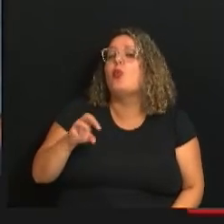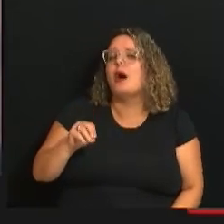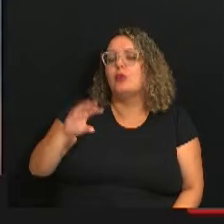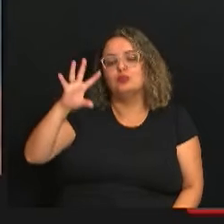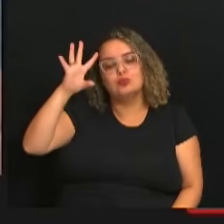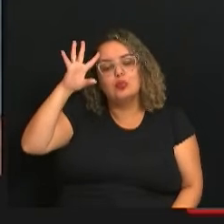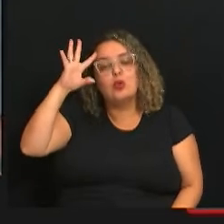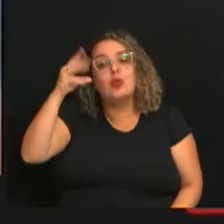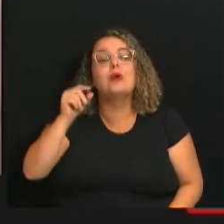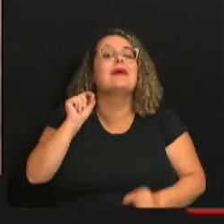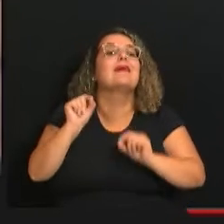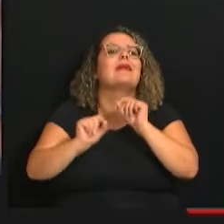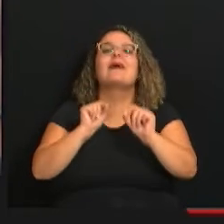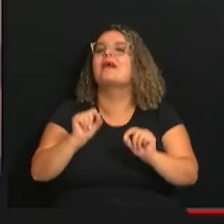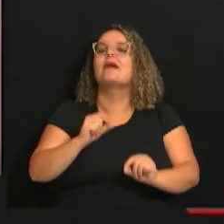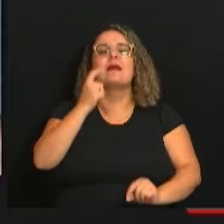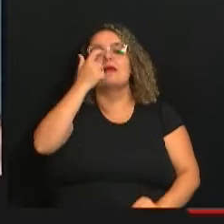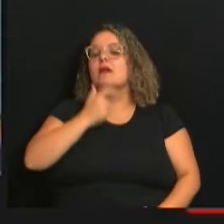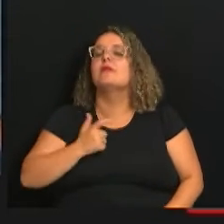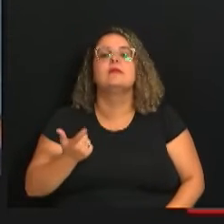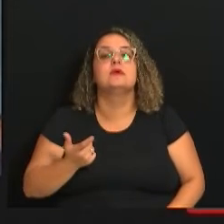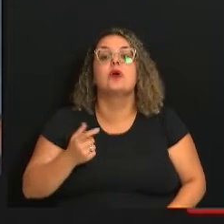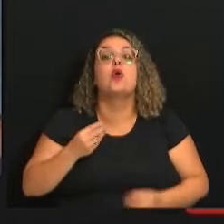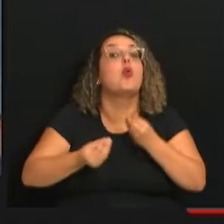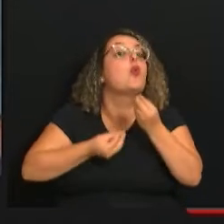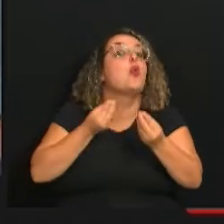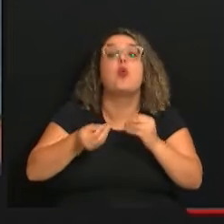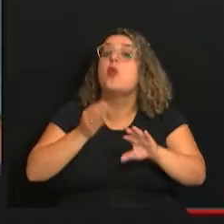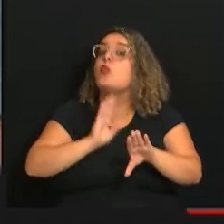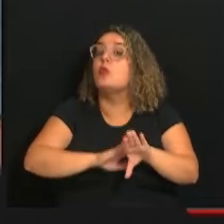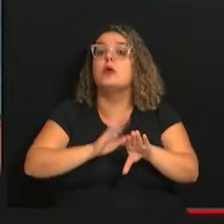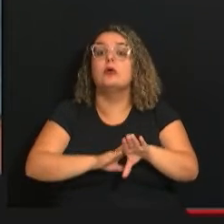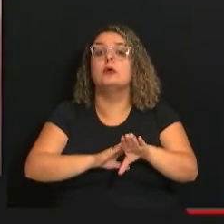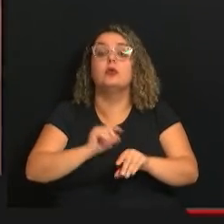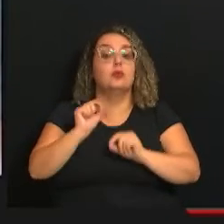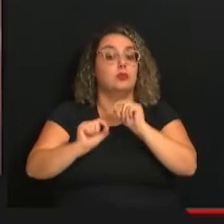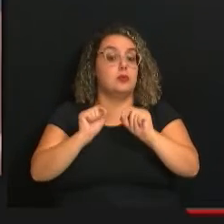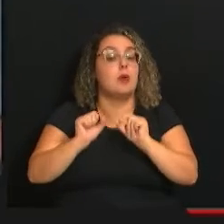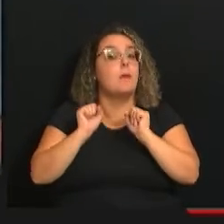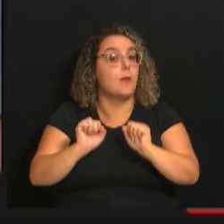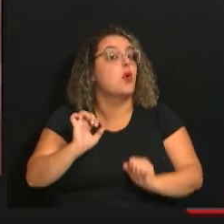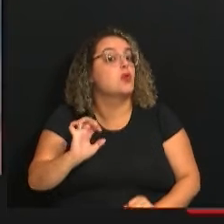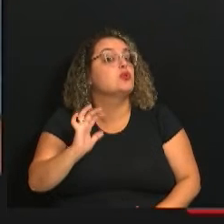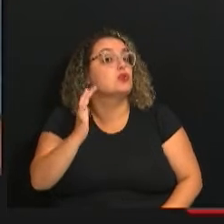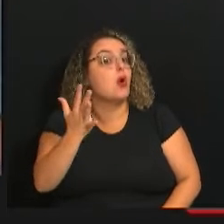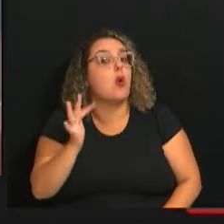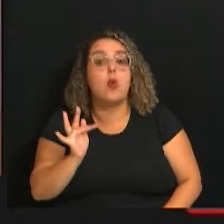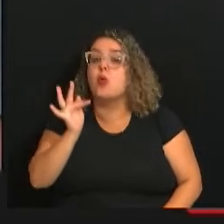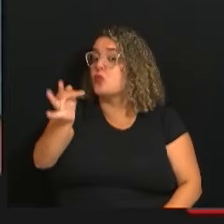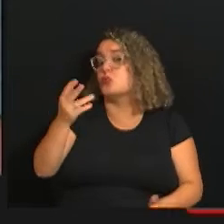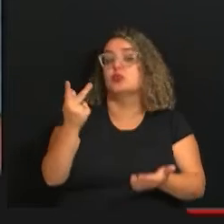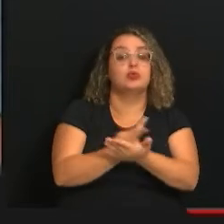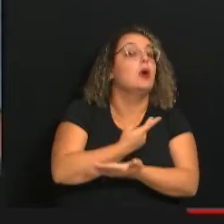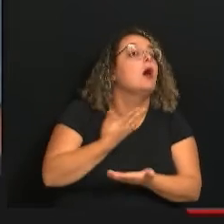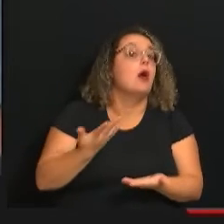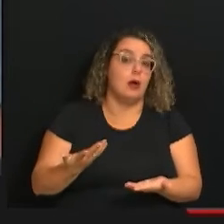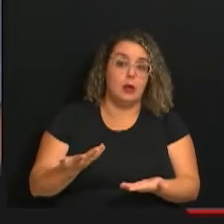introspectivas, ou estão agindo de uma forma diferente. Então, o que eu fiz? Eu peguei